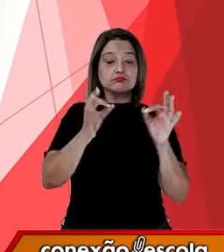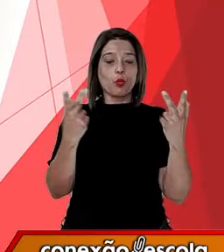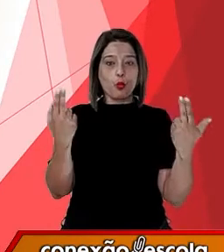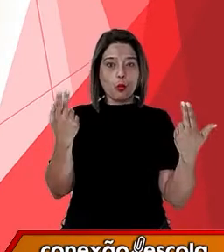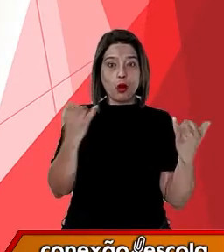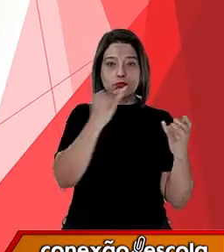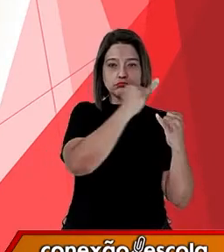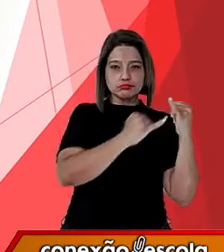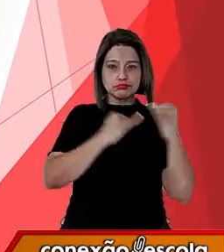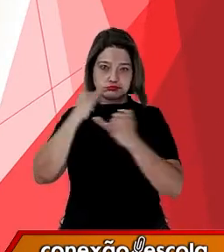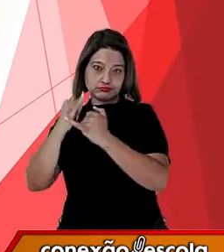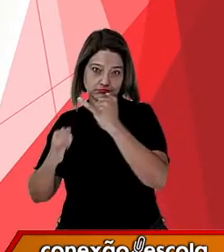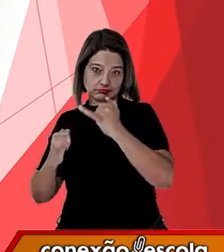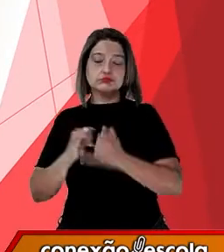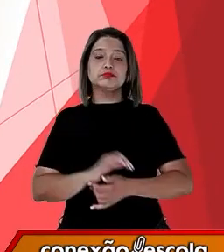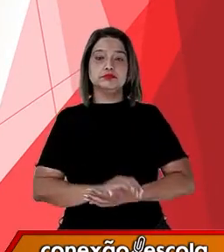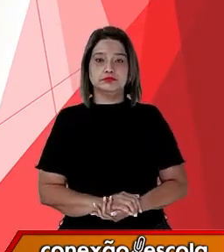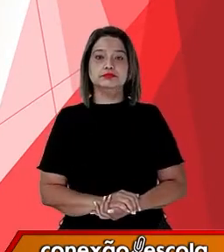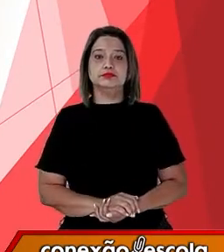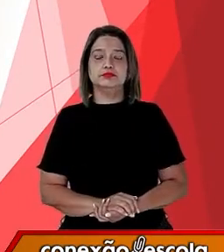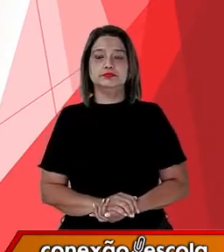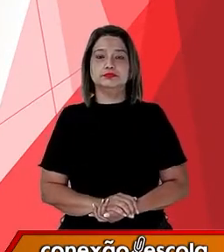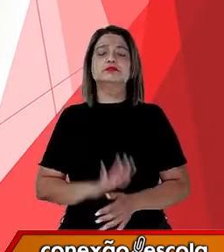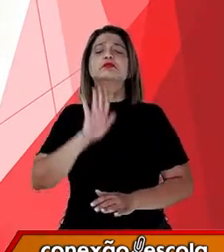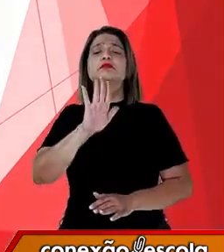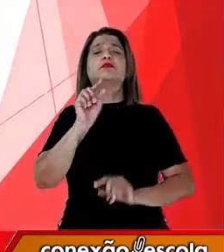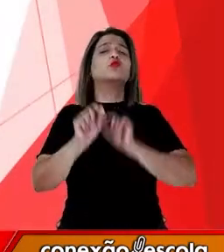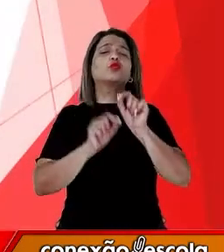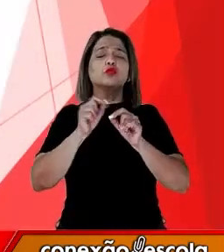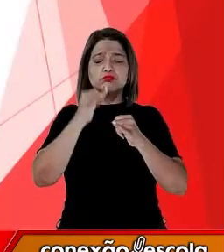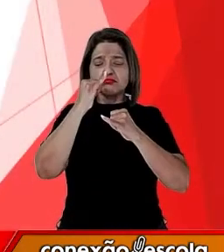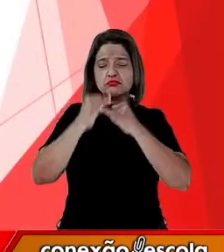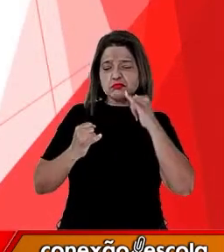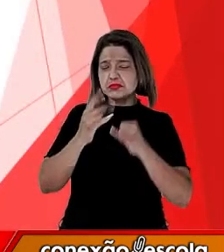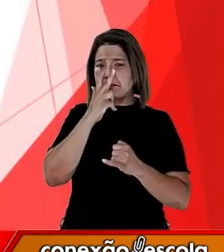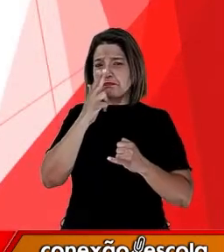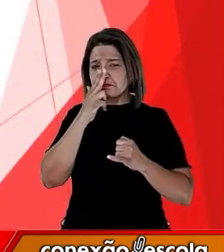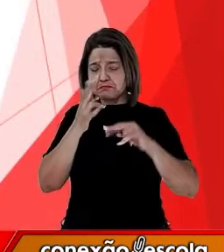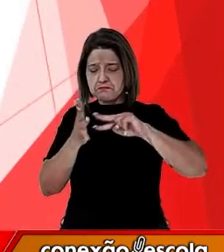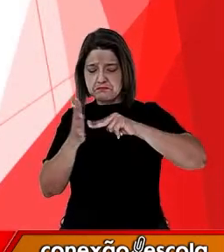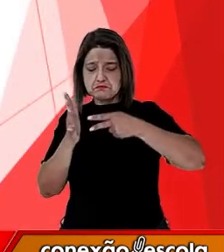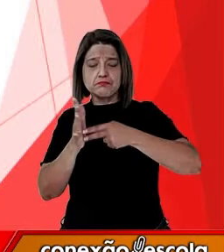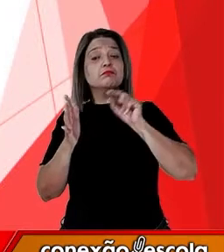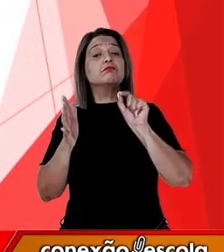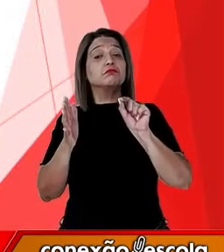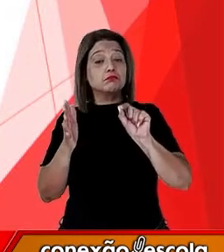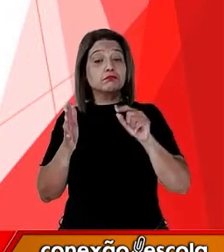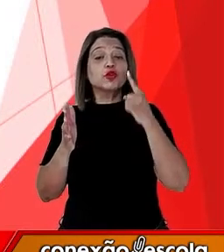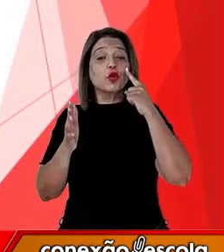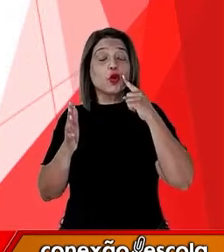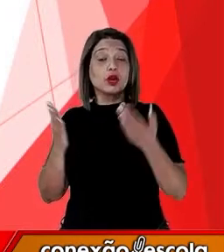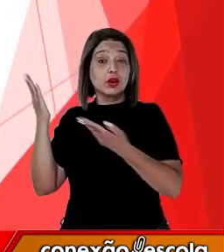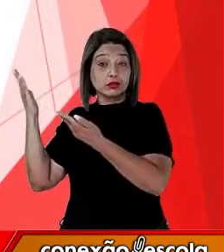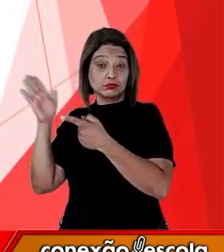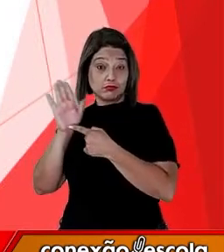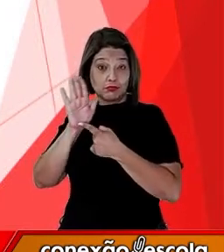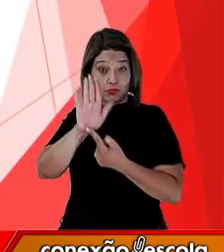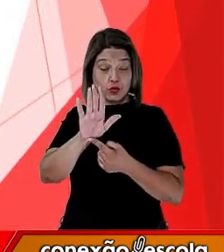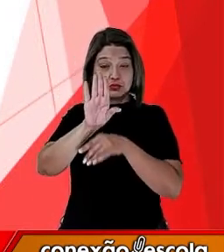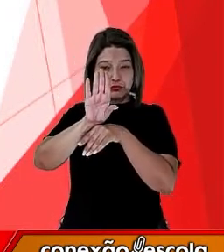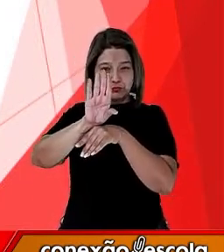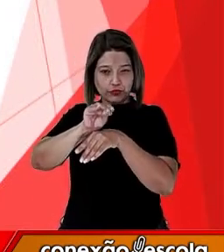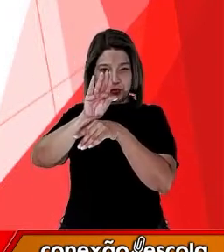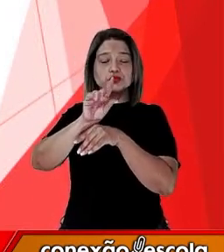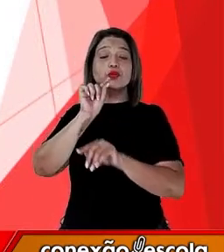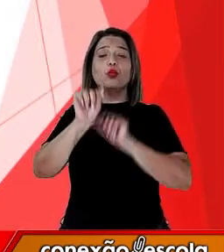começar. O que é semelhança? Aqui eu tenho uma imagem, uma fotografia de